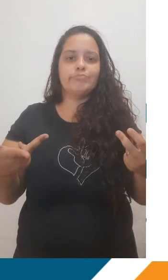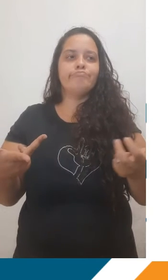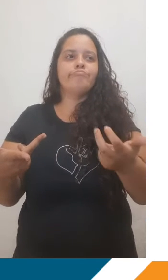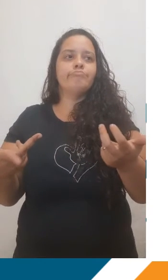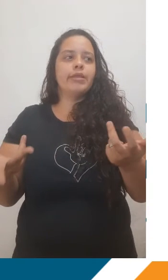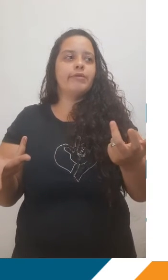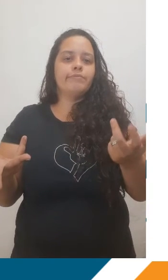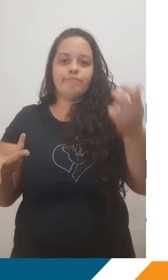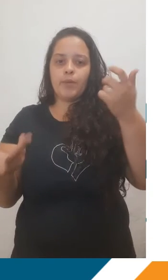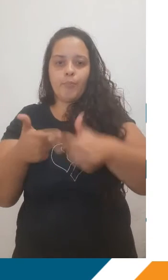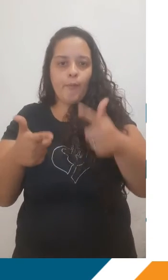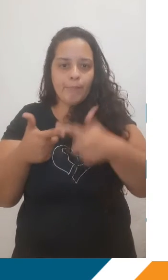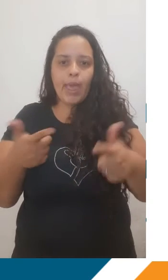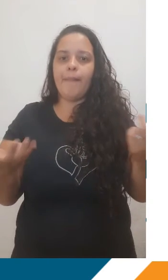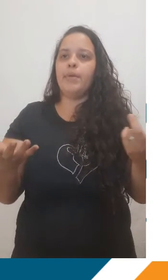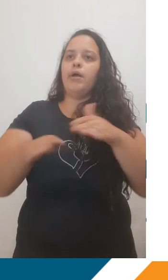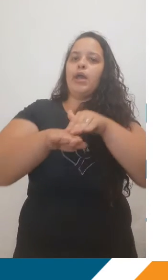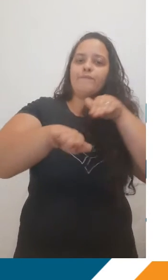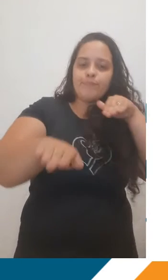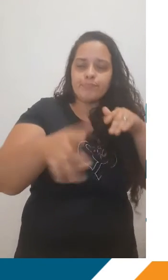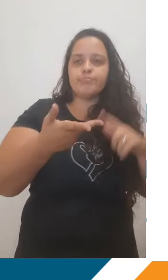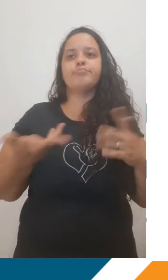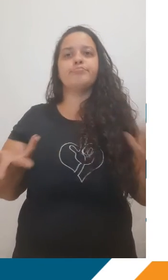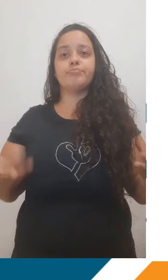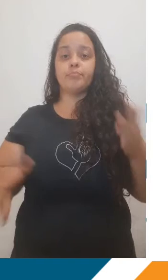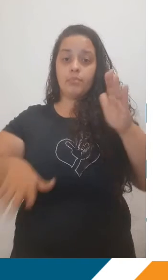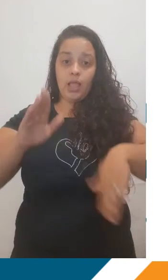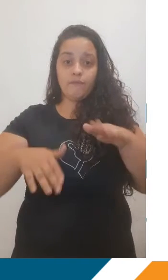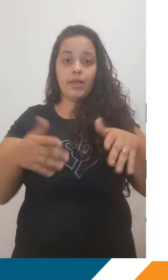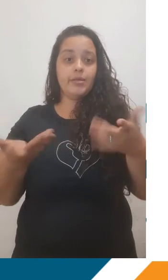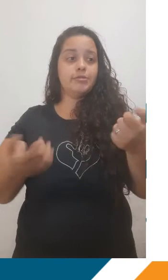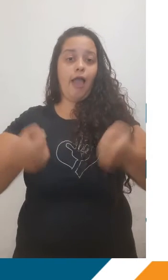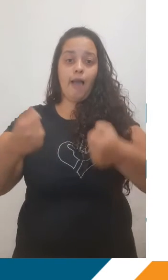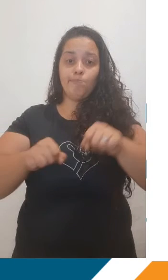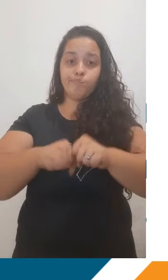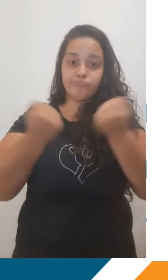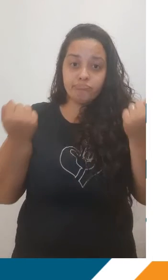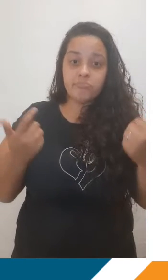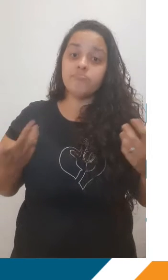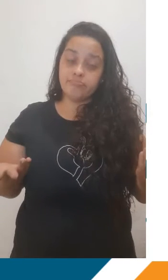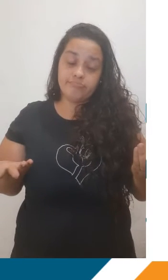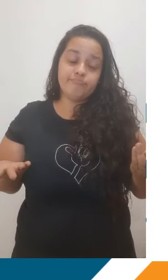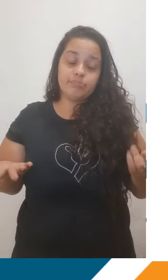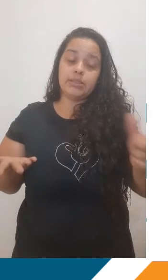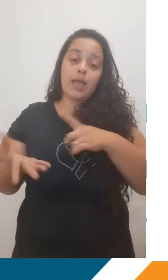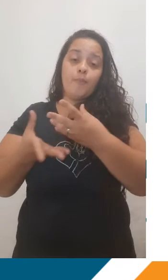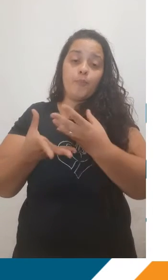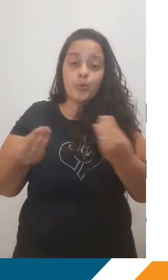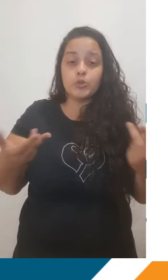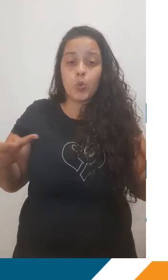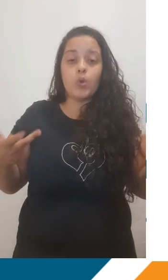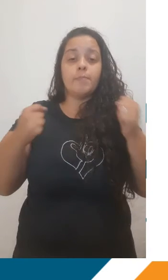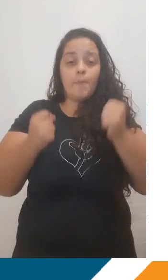situações inusitadas, né? Um trânsito, né? Às vezes o carro não tá legal, enfim, tudo pode